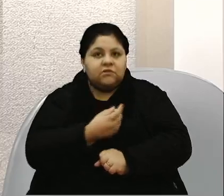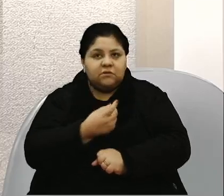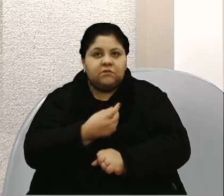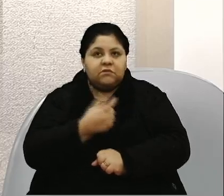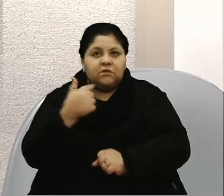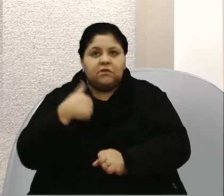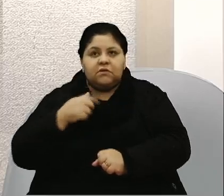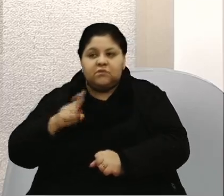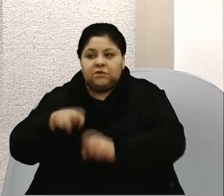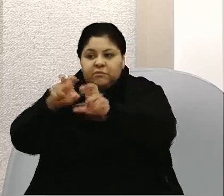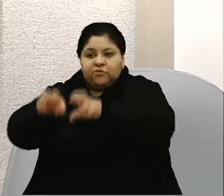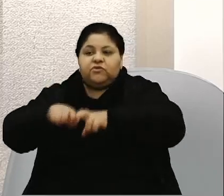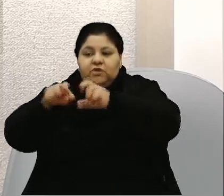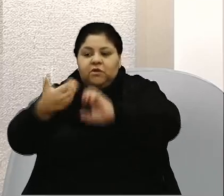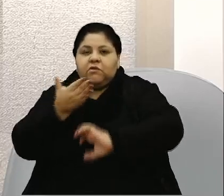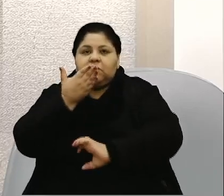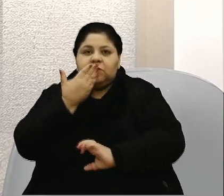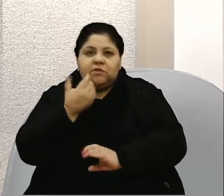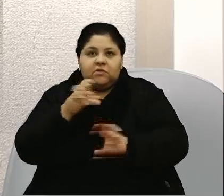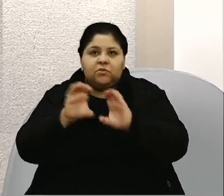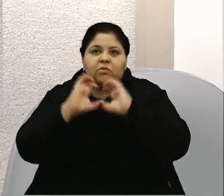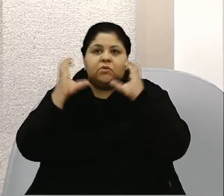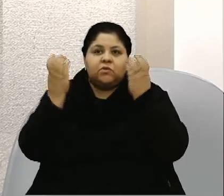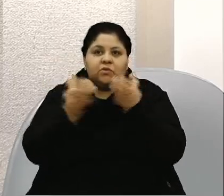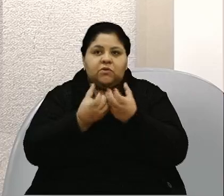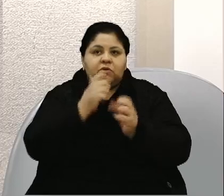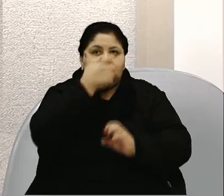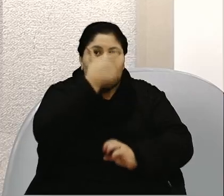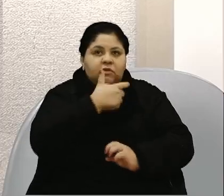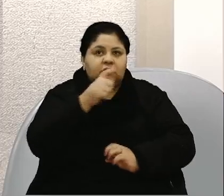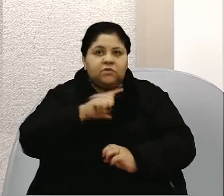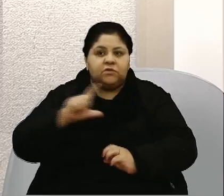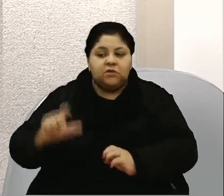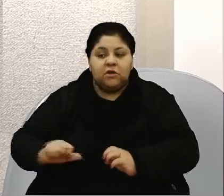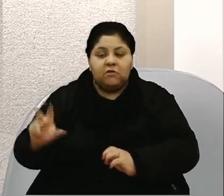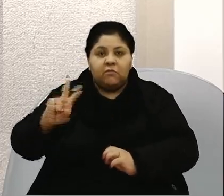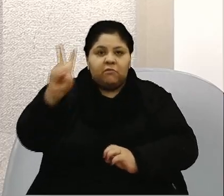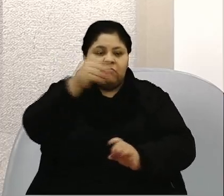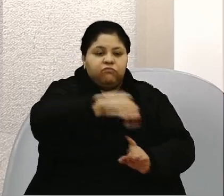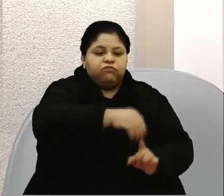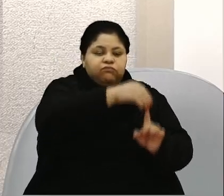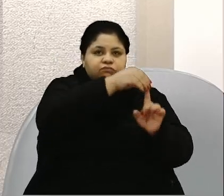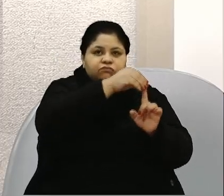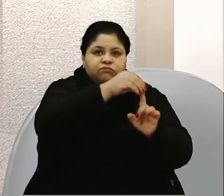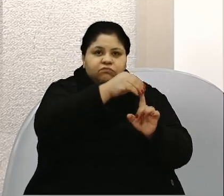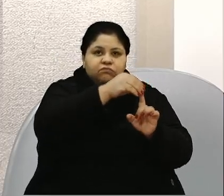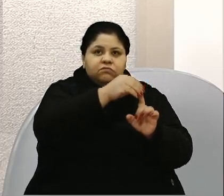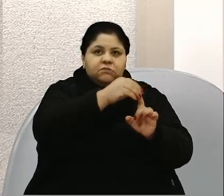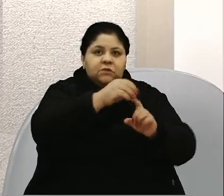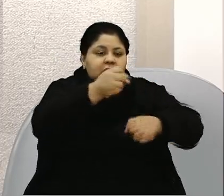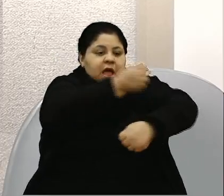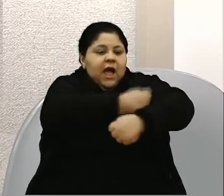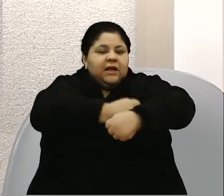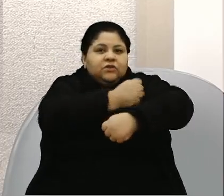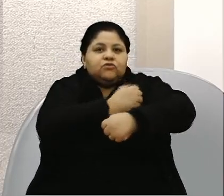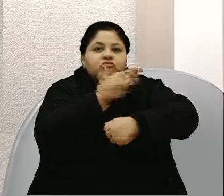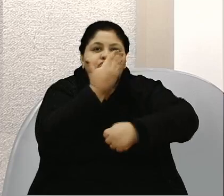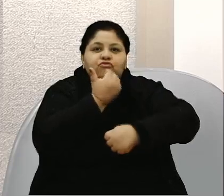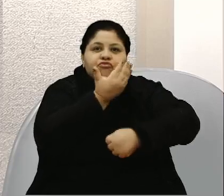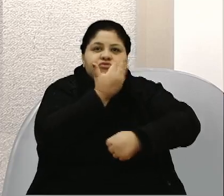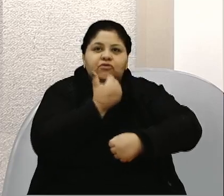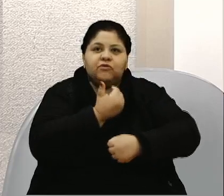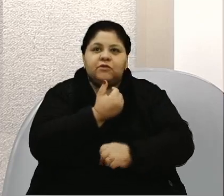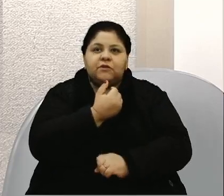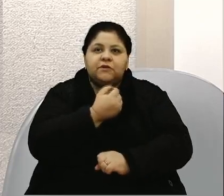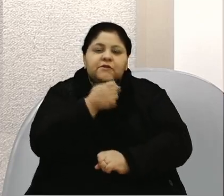no interior almoçando com as comunidades. Porque eu acho que a gente tem que valorizar, principalmente aquelas cozinheiras que estão lá, às vezes as noninhas